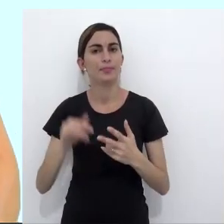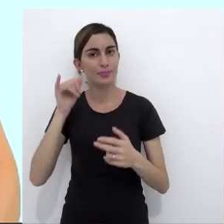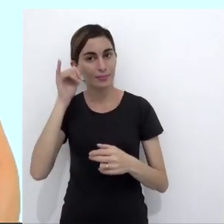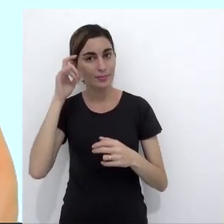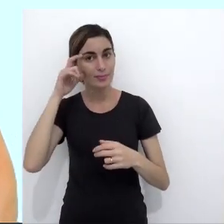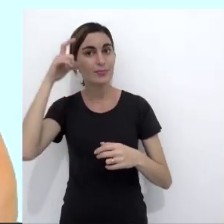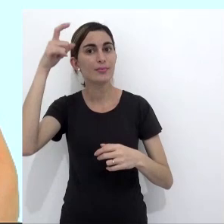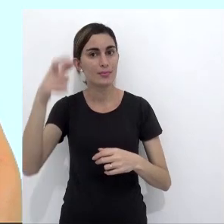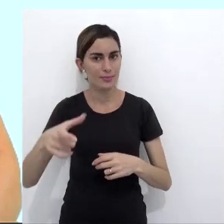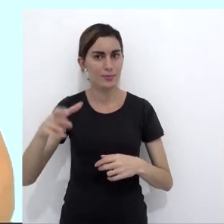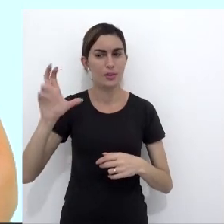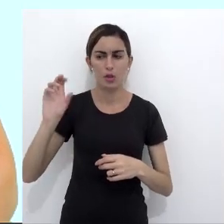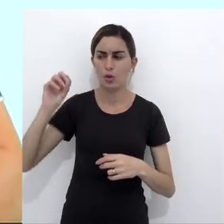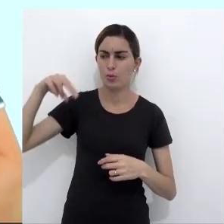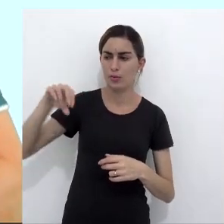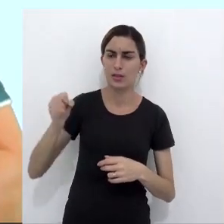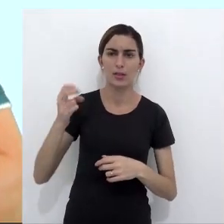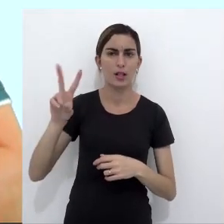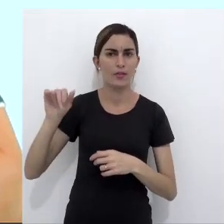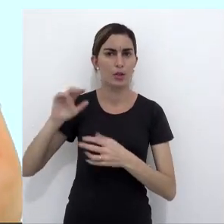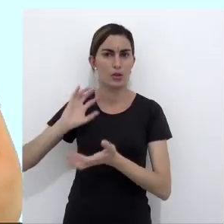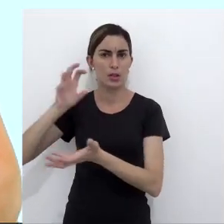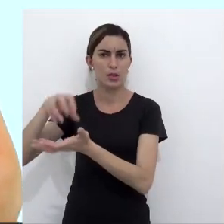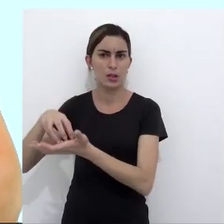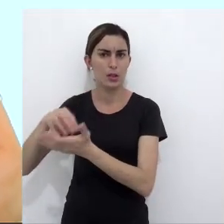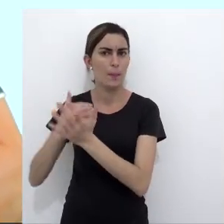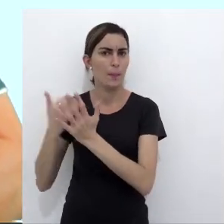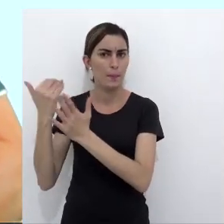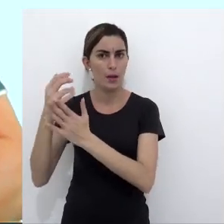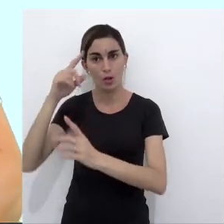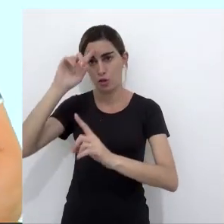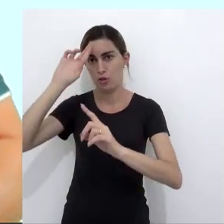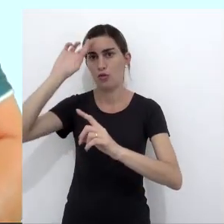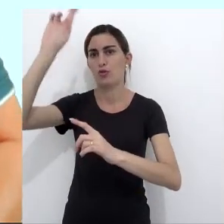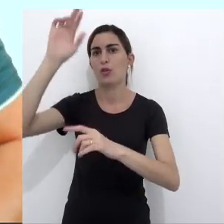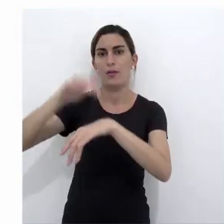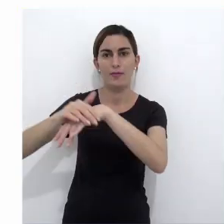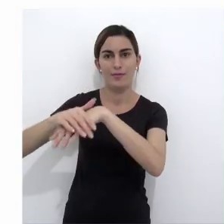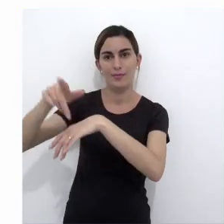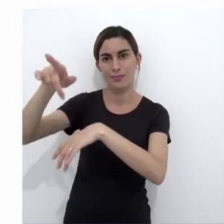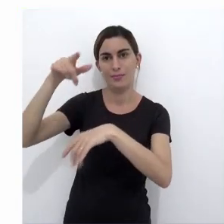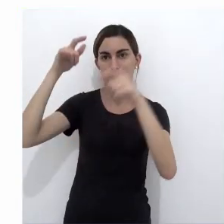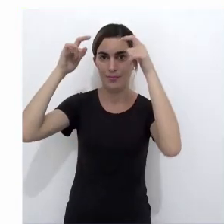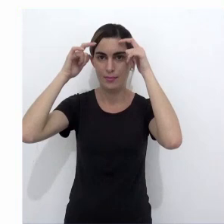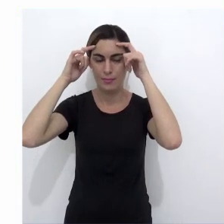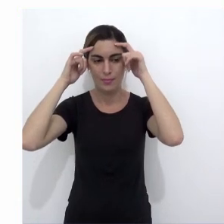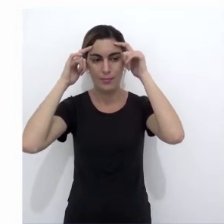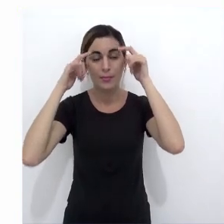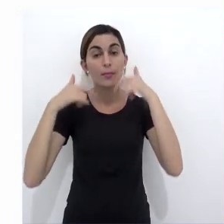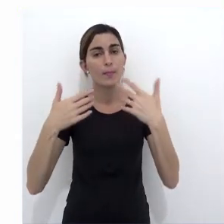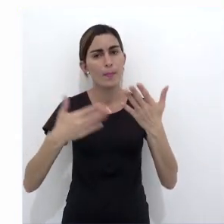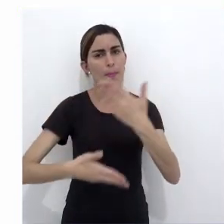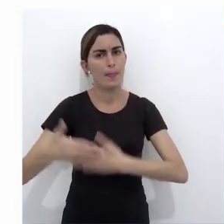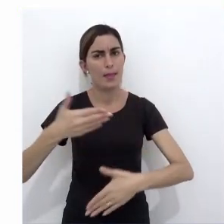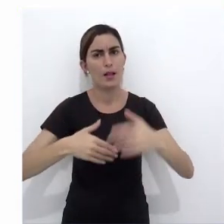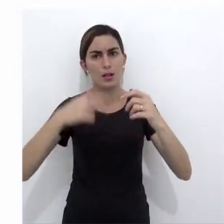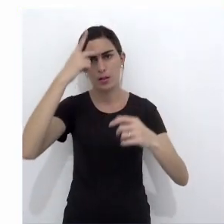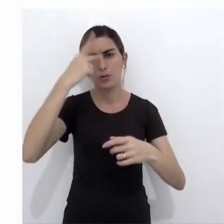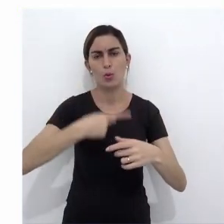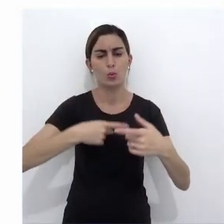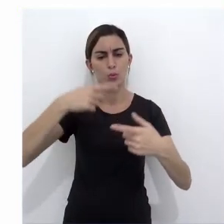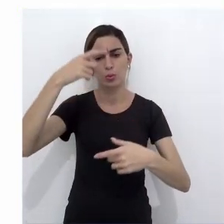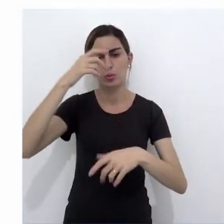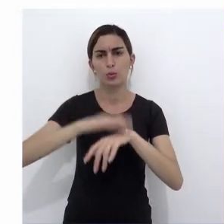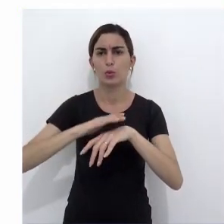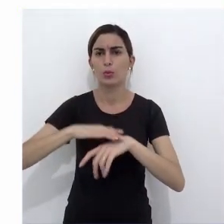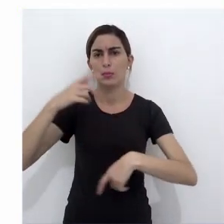dos conservadores era centralizar cada vez mais o poder nas mãos do imperador. Com relação à autonomia política,